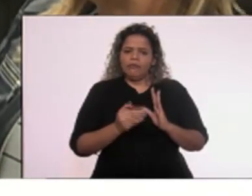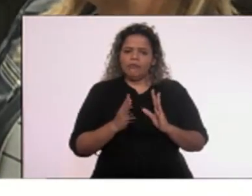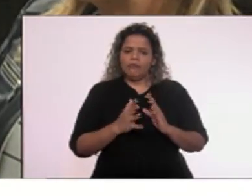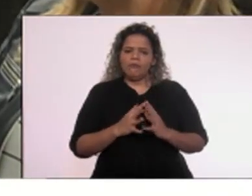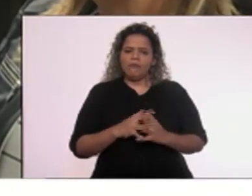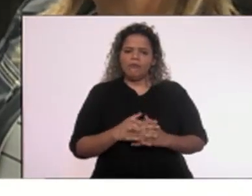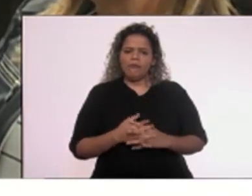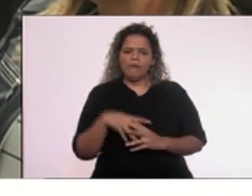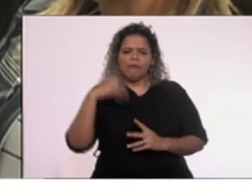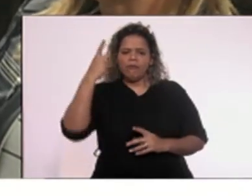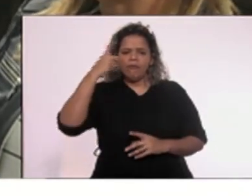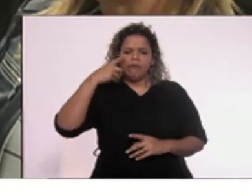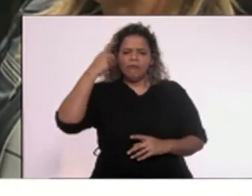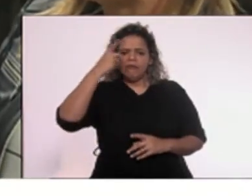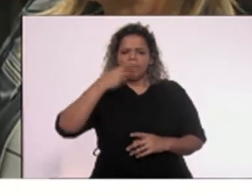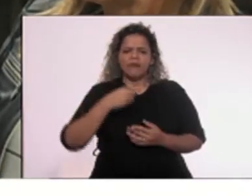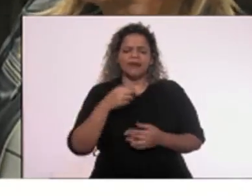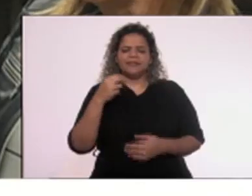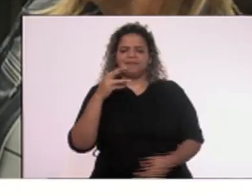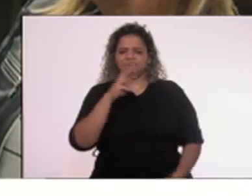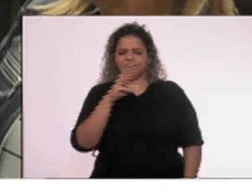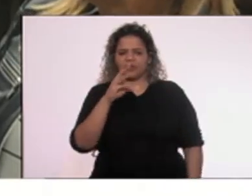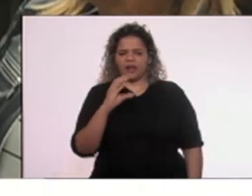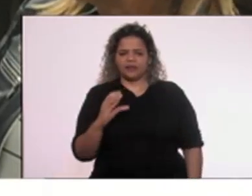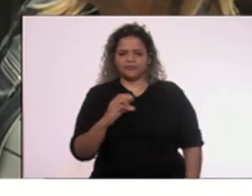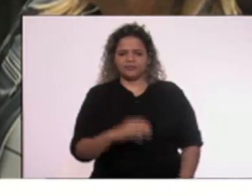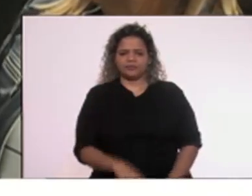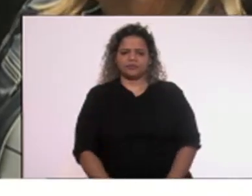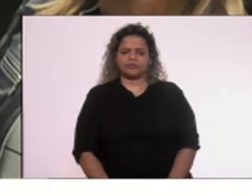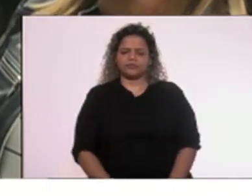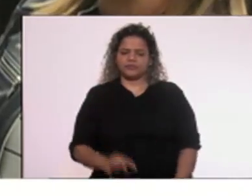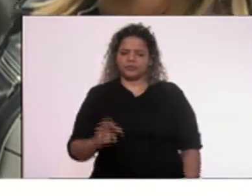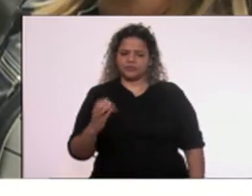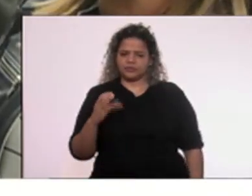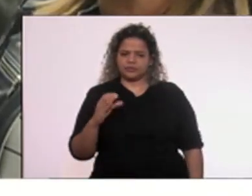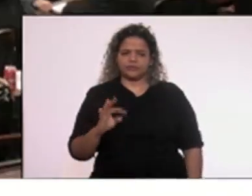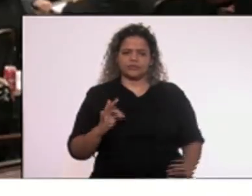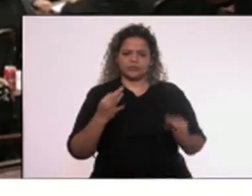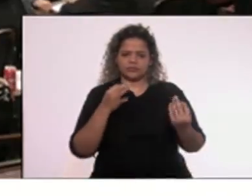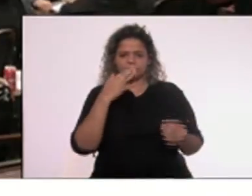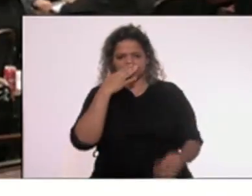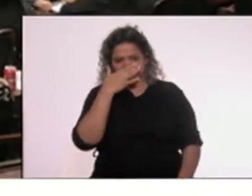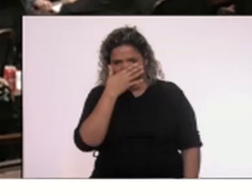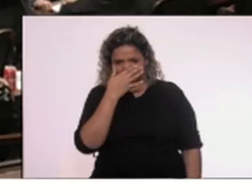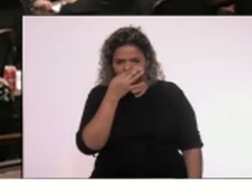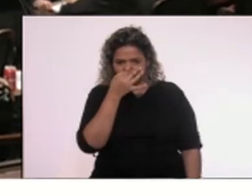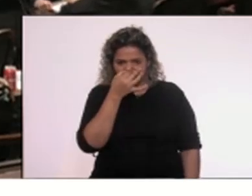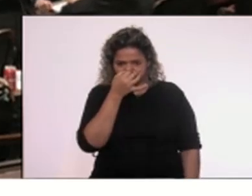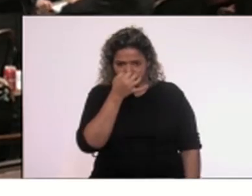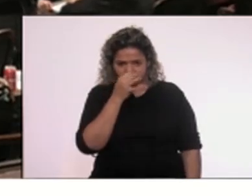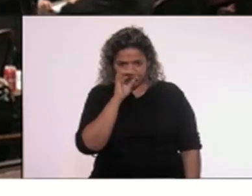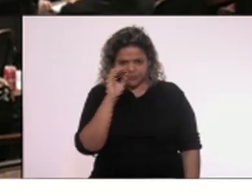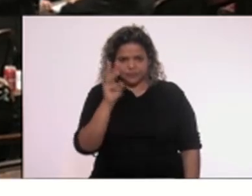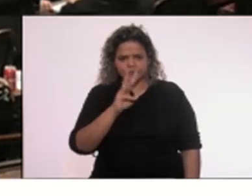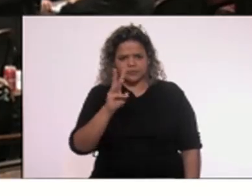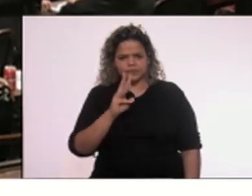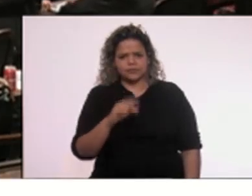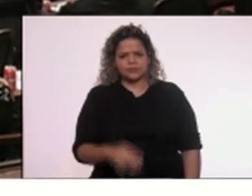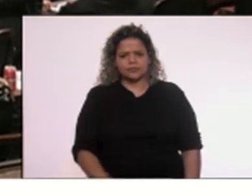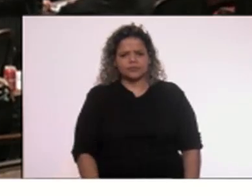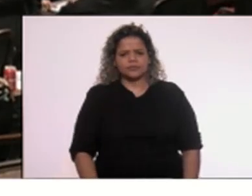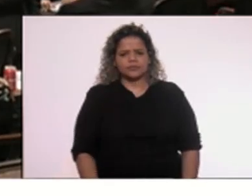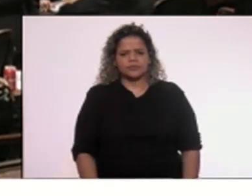emendas. Deputado Valdec. Na Ciência e Tecnologia eu desconheço emenda. Deputado Valdec.